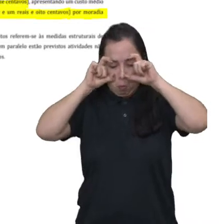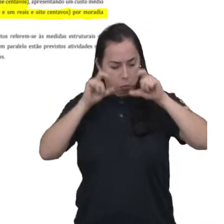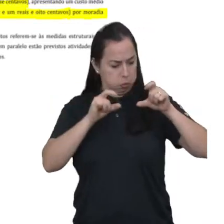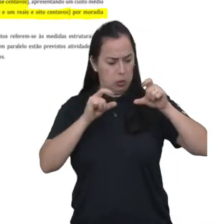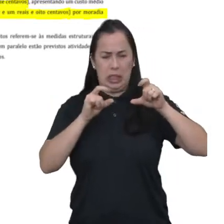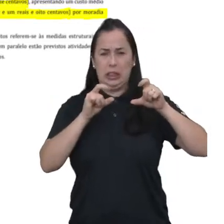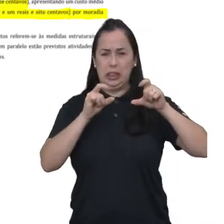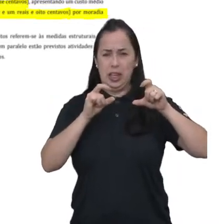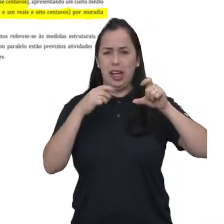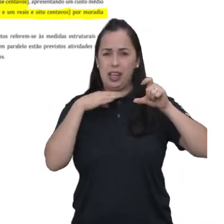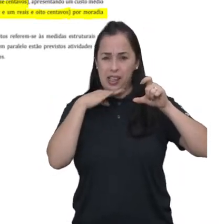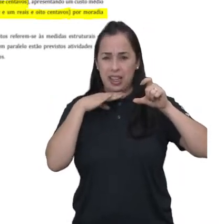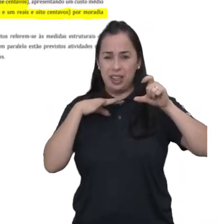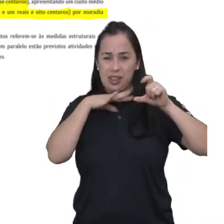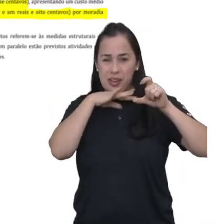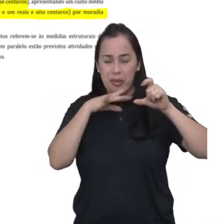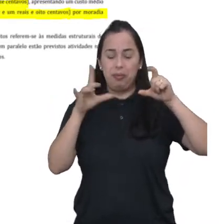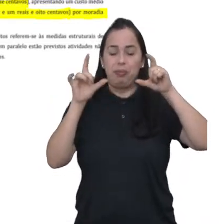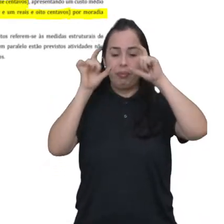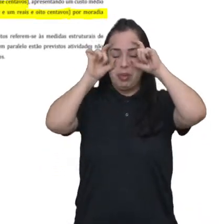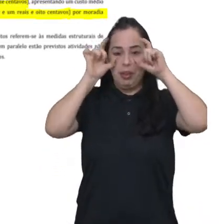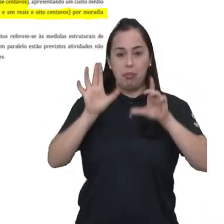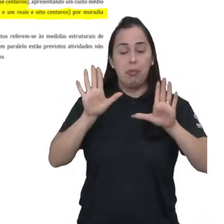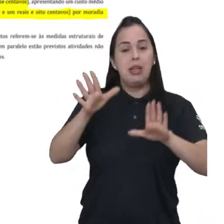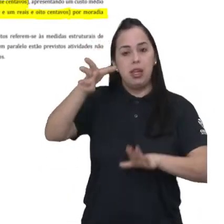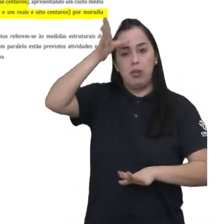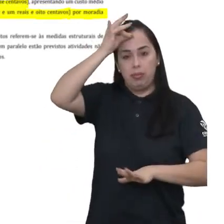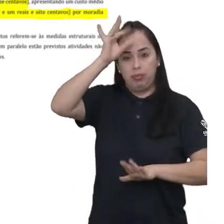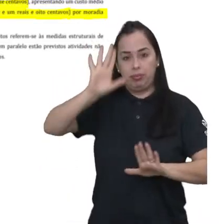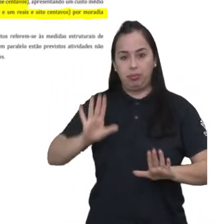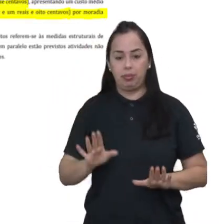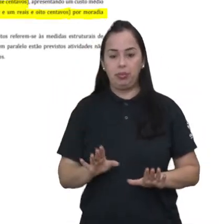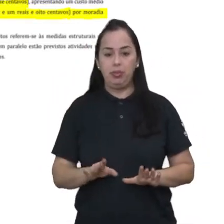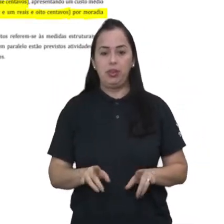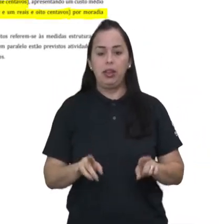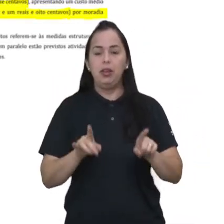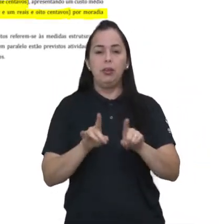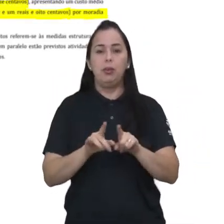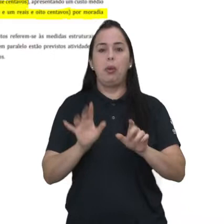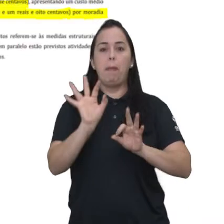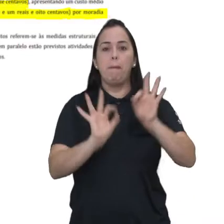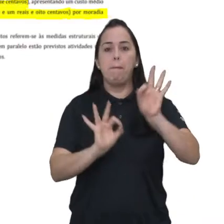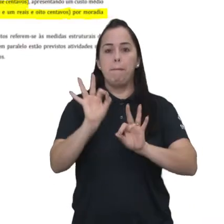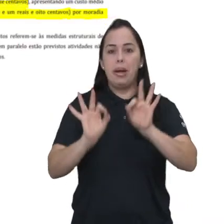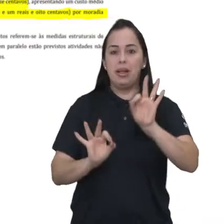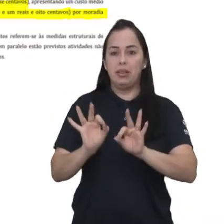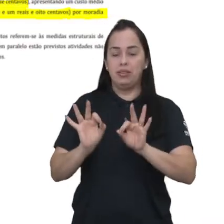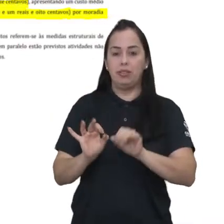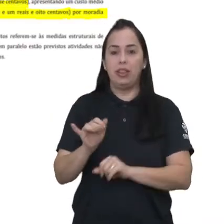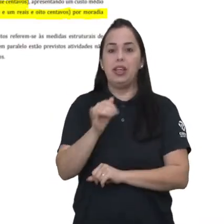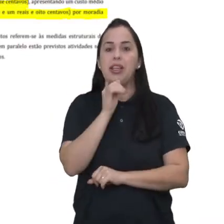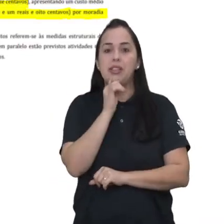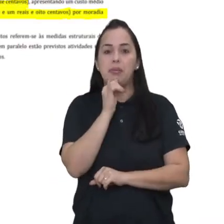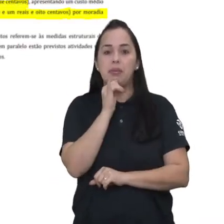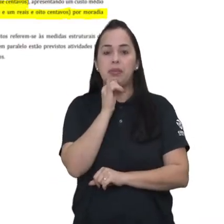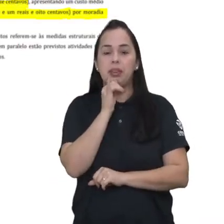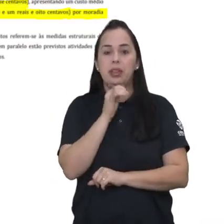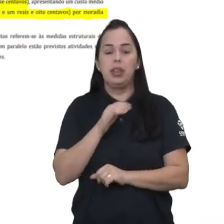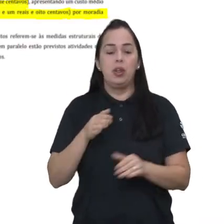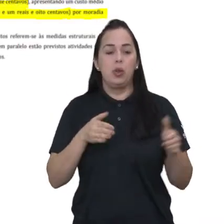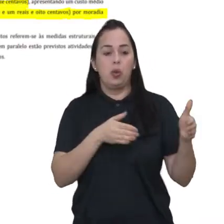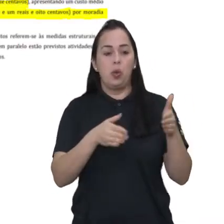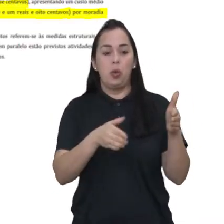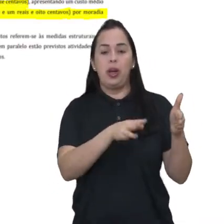Mas aqui, eu sei de cabeça, no plano municipal de redução de risco, foram feitas ordens de prioridade. A prioridade 1 é Rio